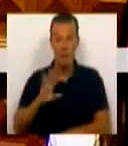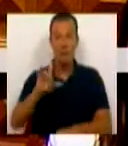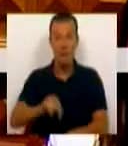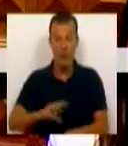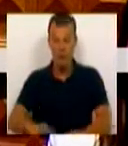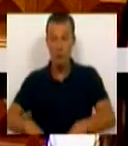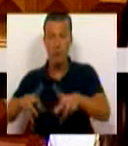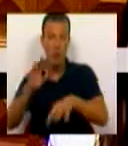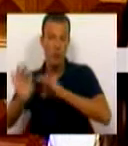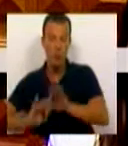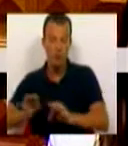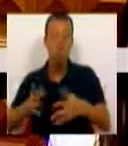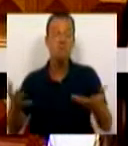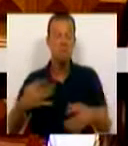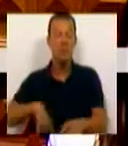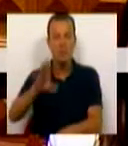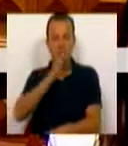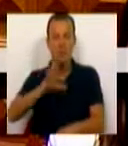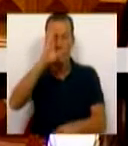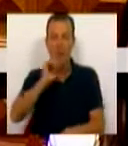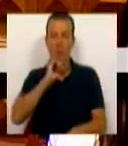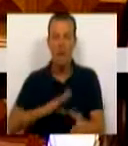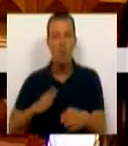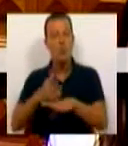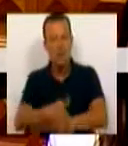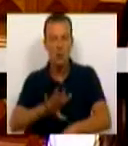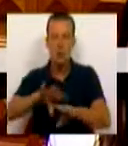se o Governo está em condições de garantir a continuidade